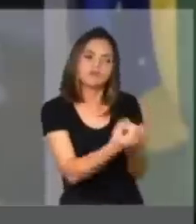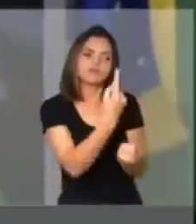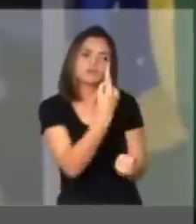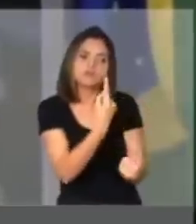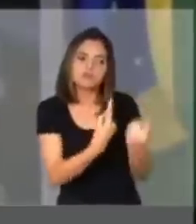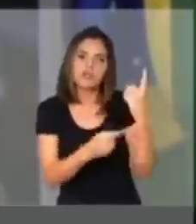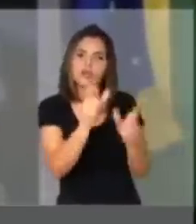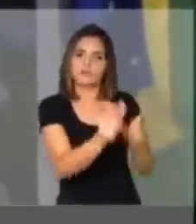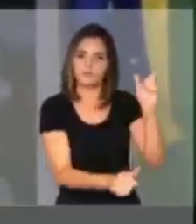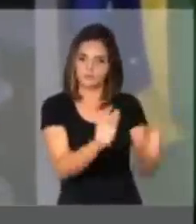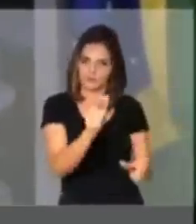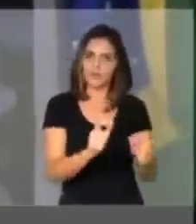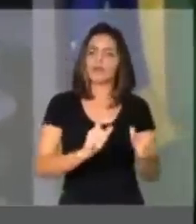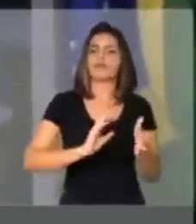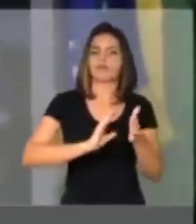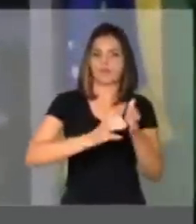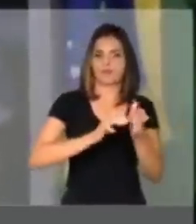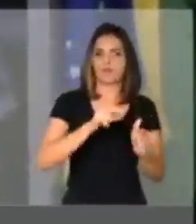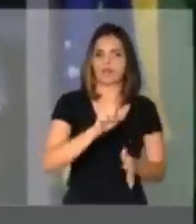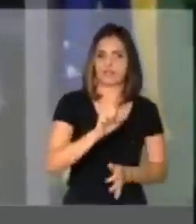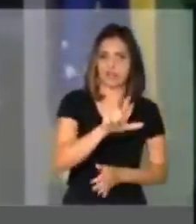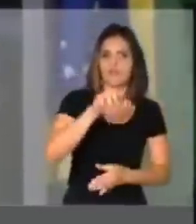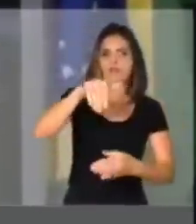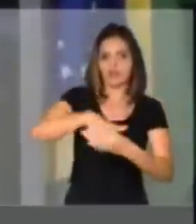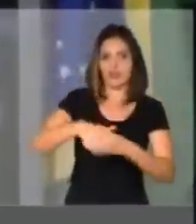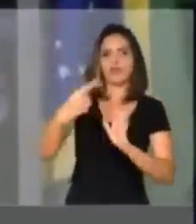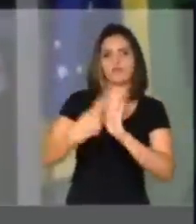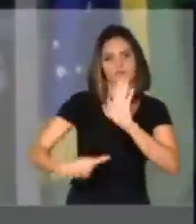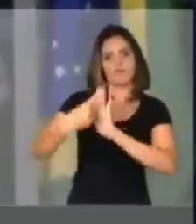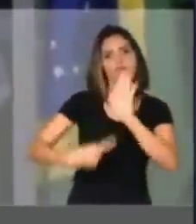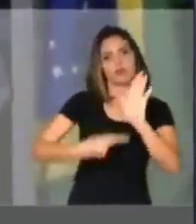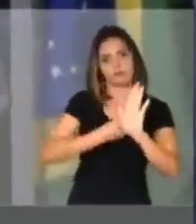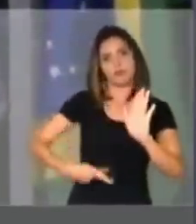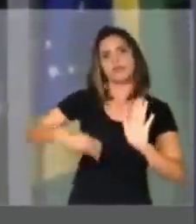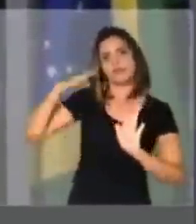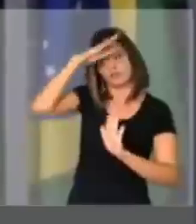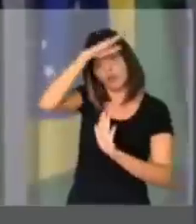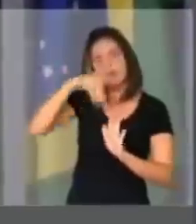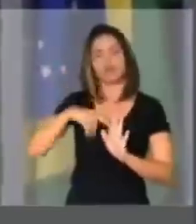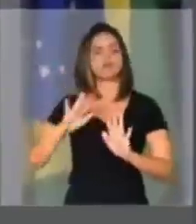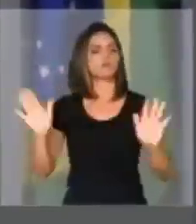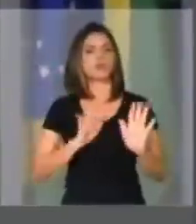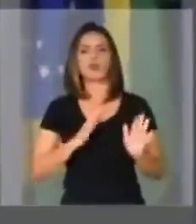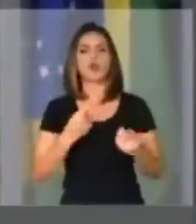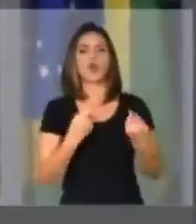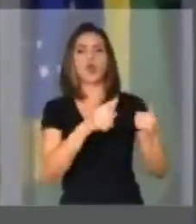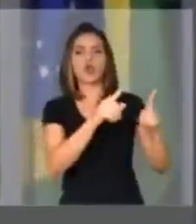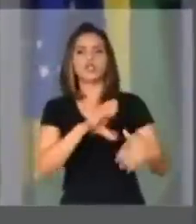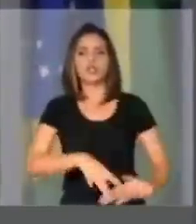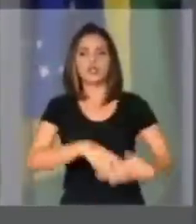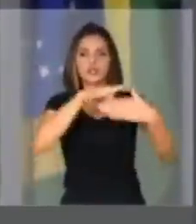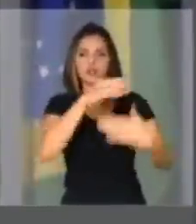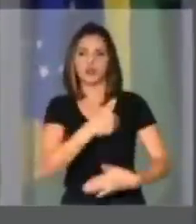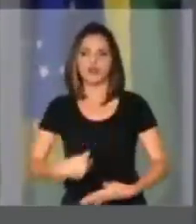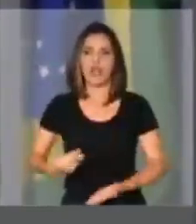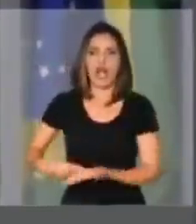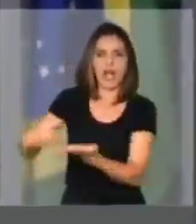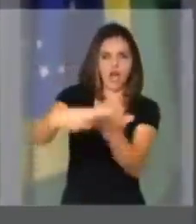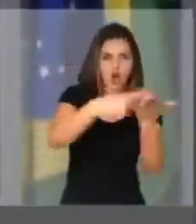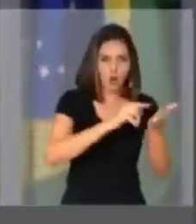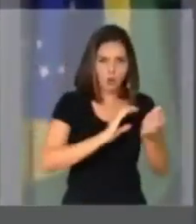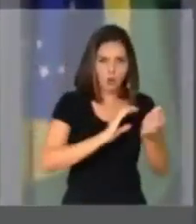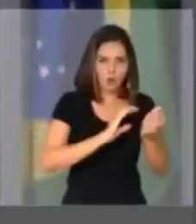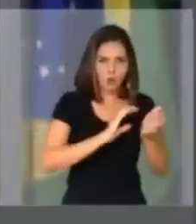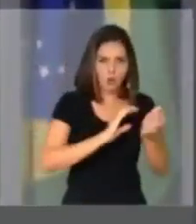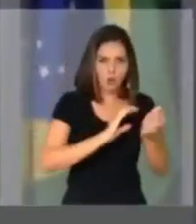do PSL, que têm votado junto com os vetos do presidente Bolsonaro contra a orientação da liderança do governo em acordo com outros